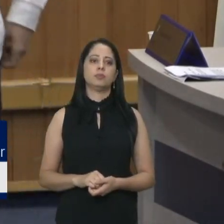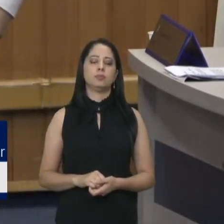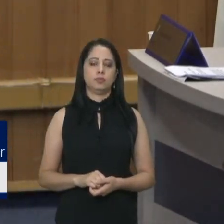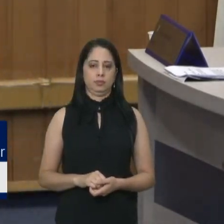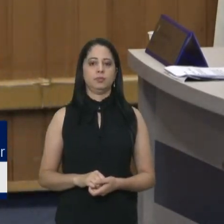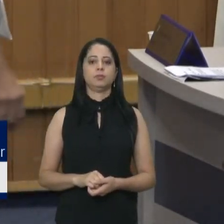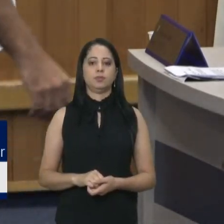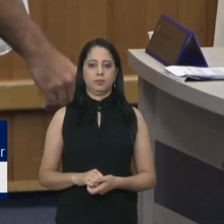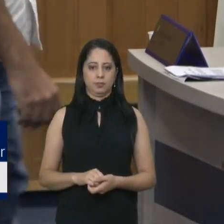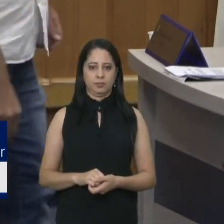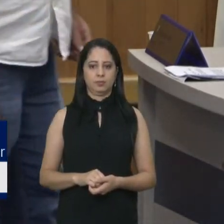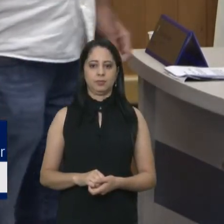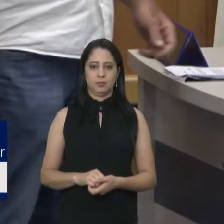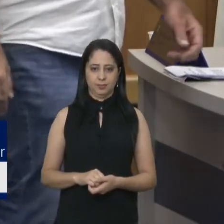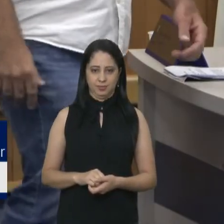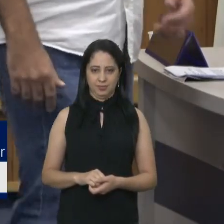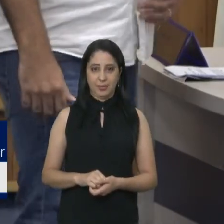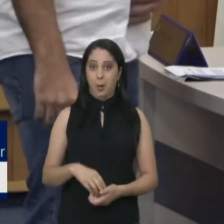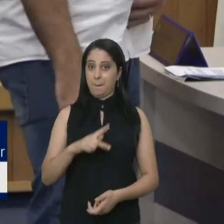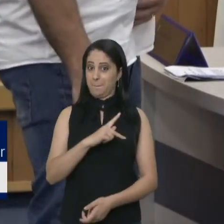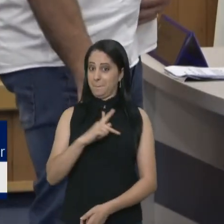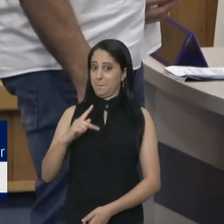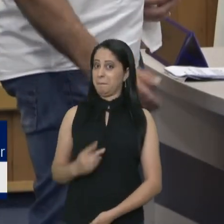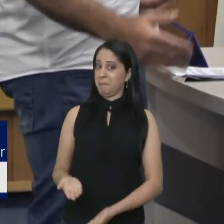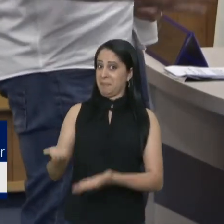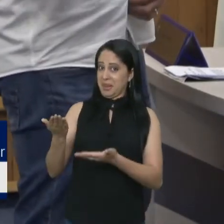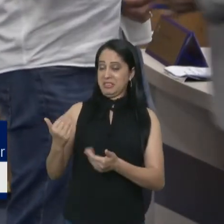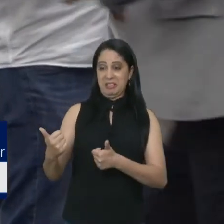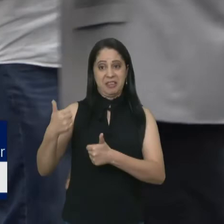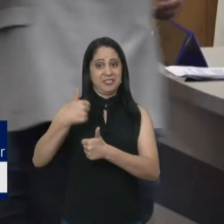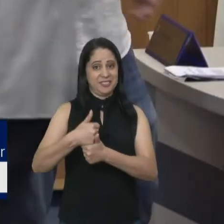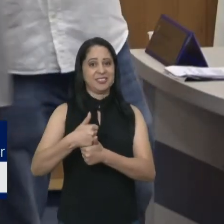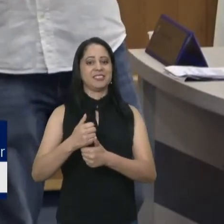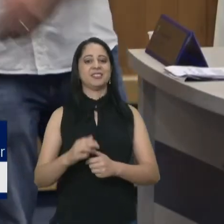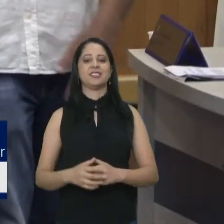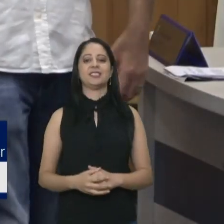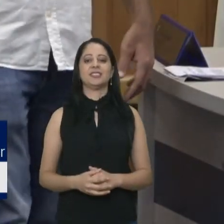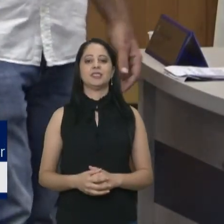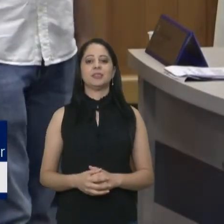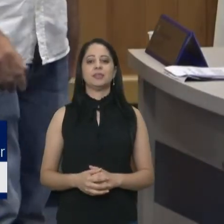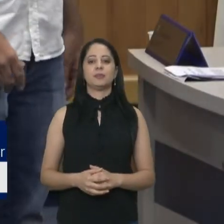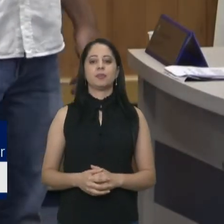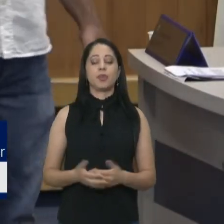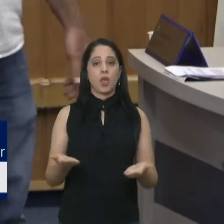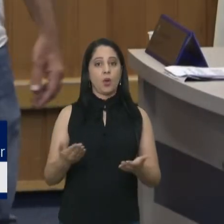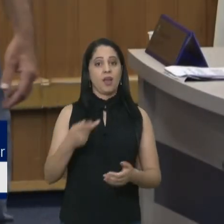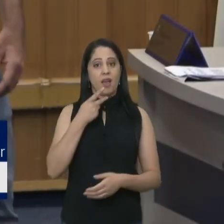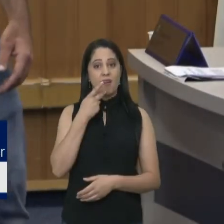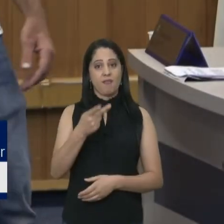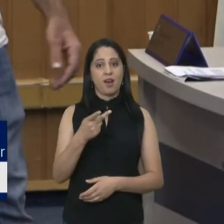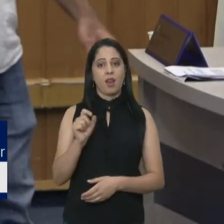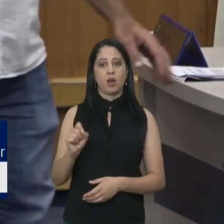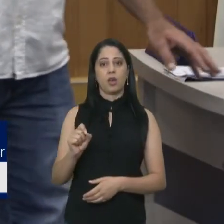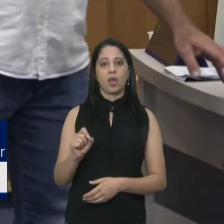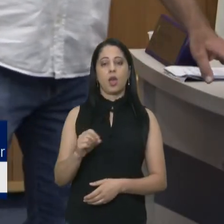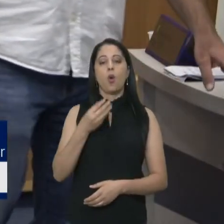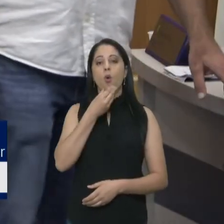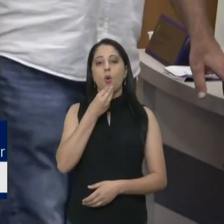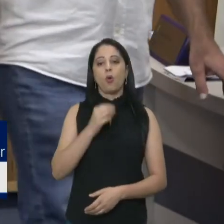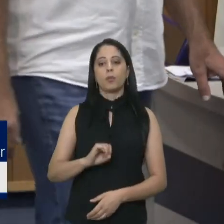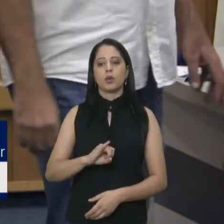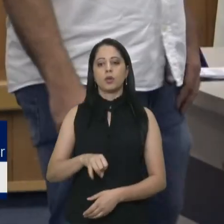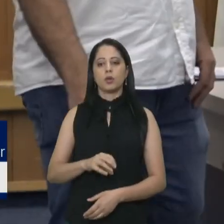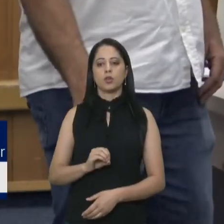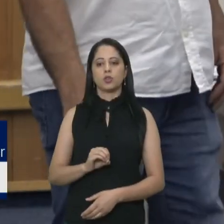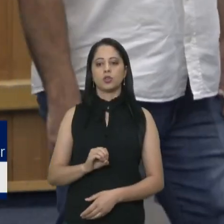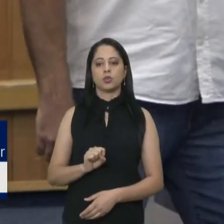Senhor presidente, em exercício, Roberto do Eleven, gostaria também de registrar a presença do José Dimas,